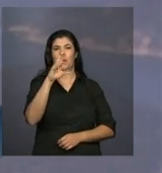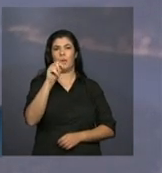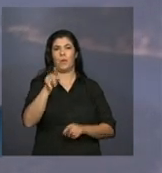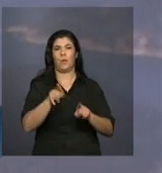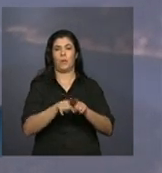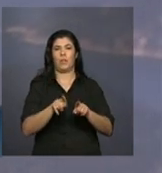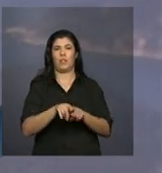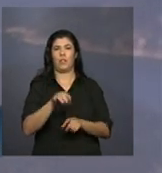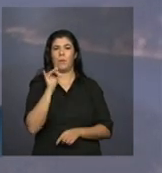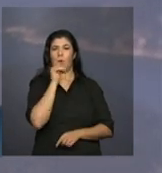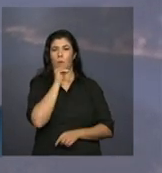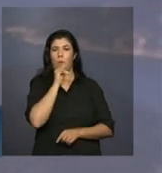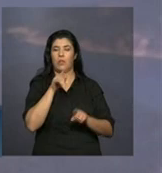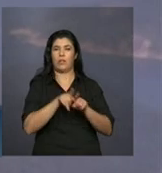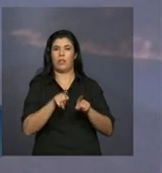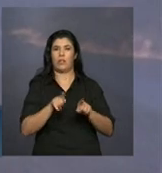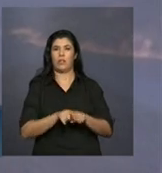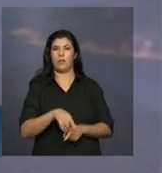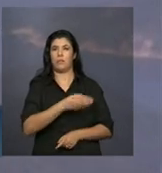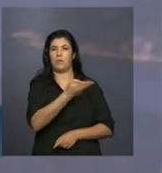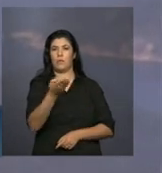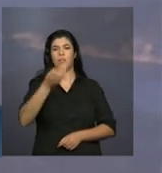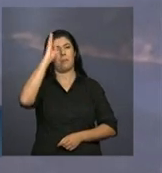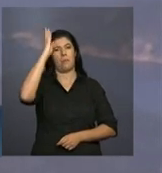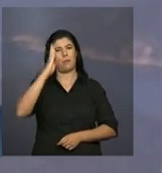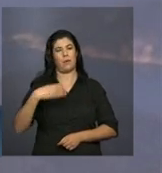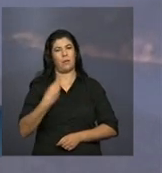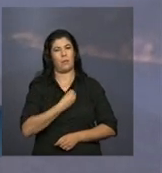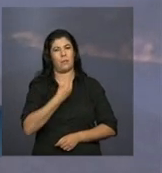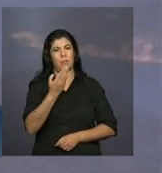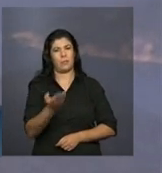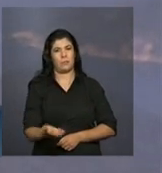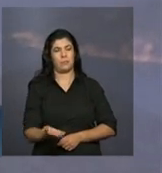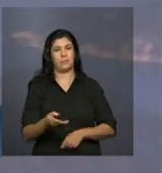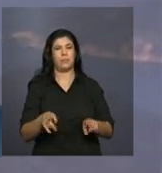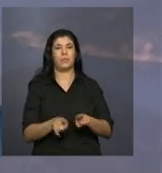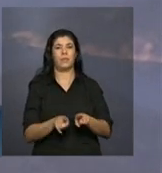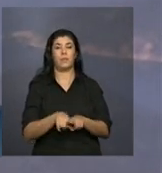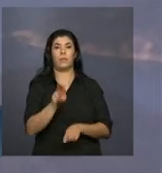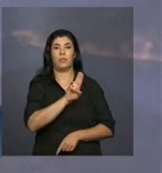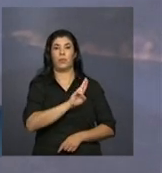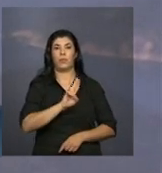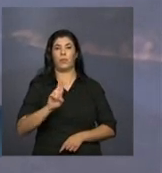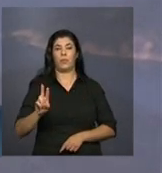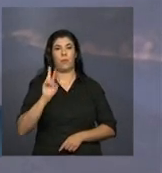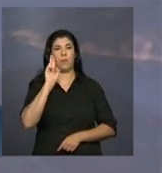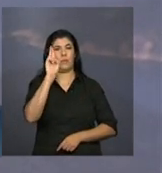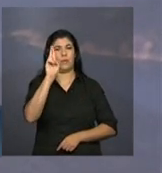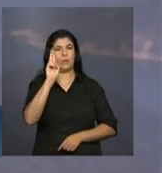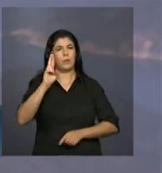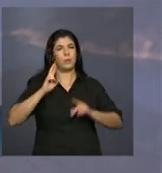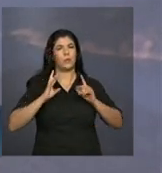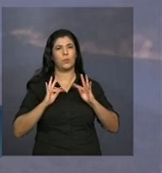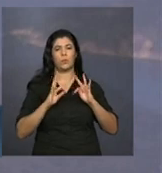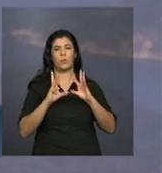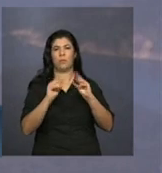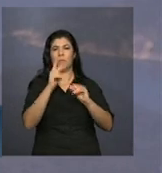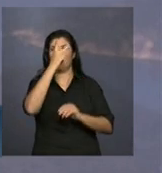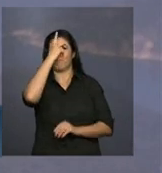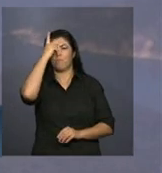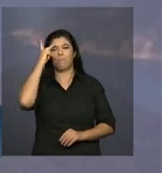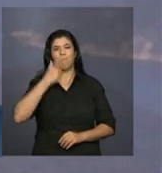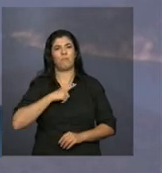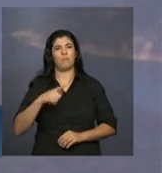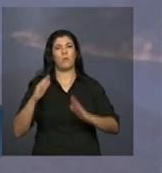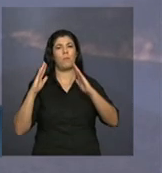aos brasileiros aqui presentes. E também, em nome de todos aqueles que não vivem